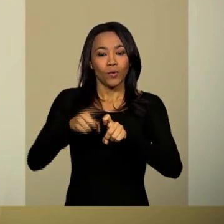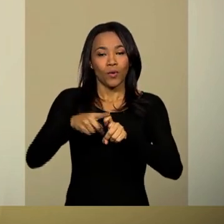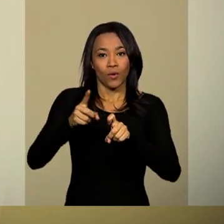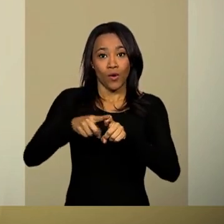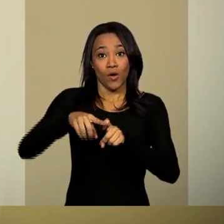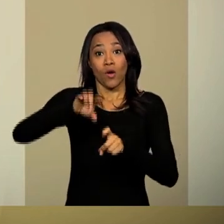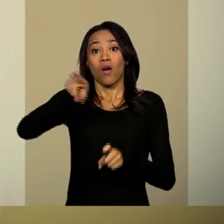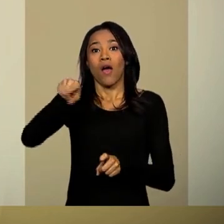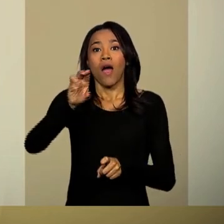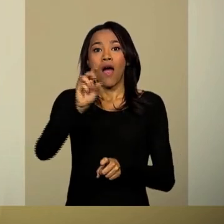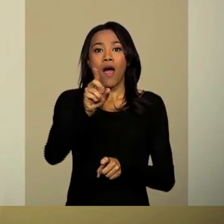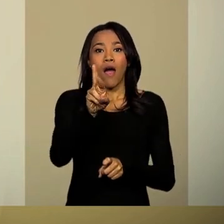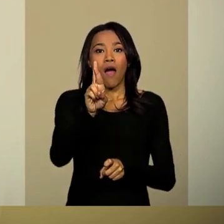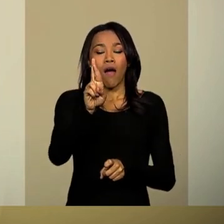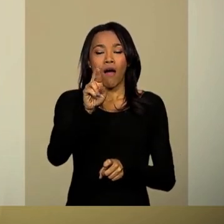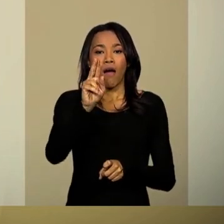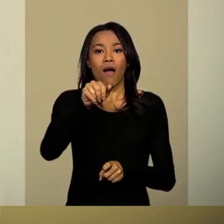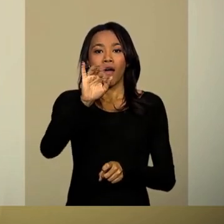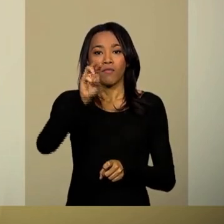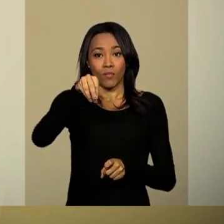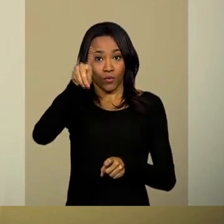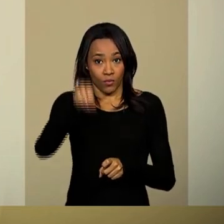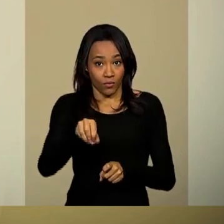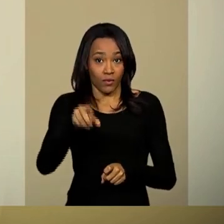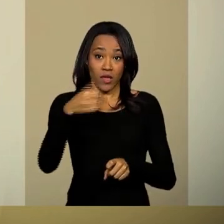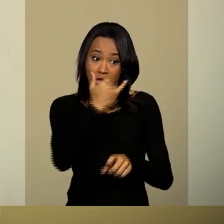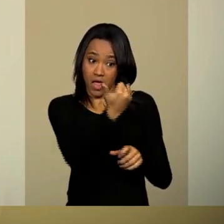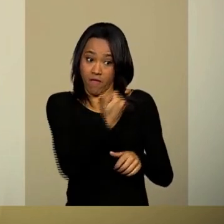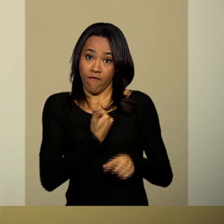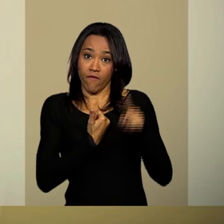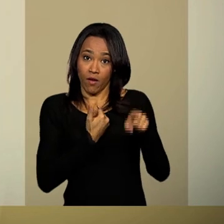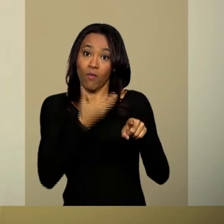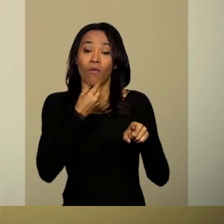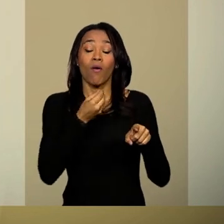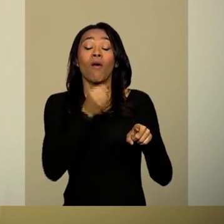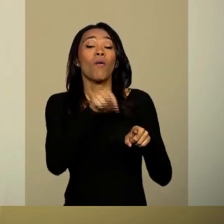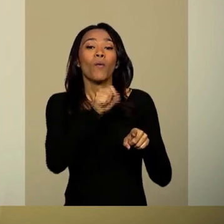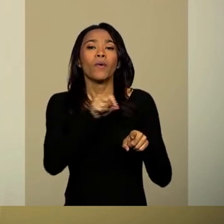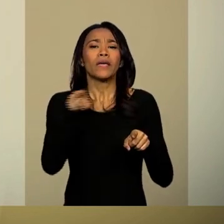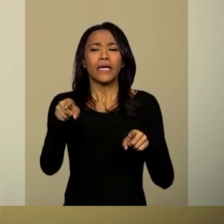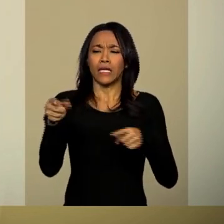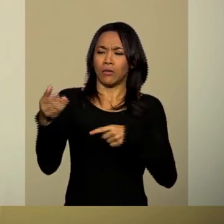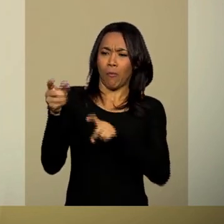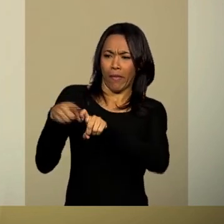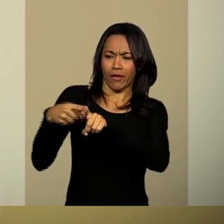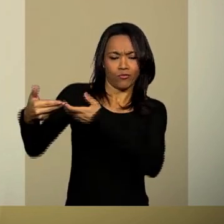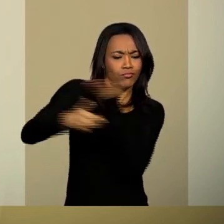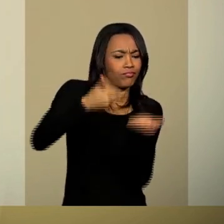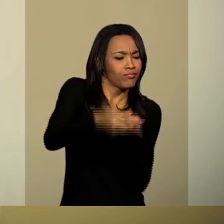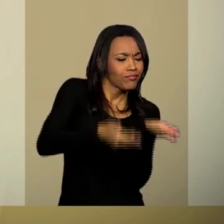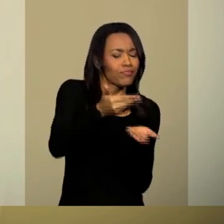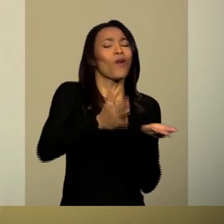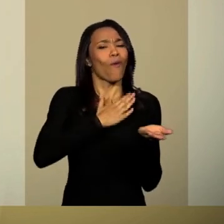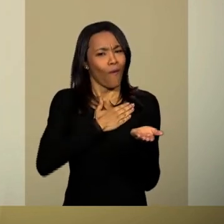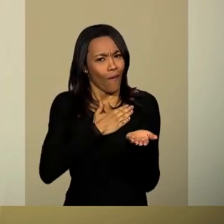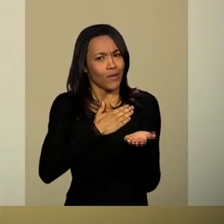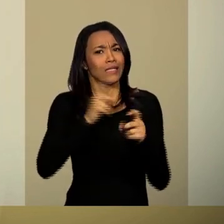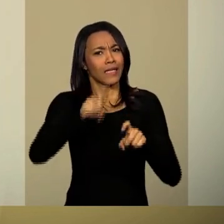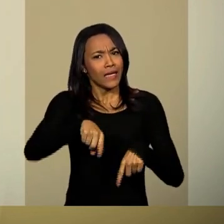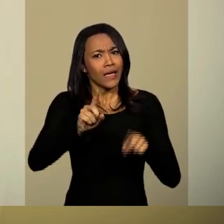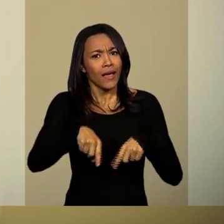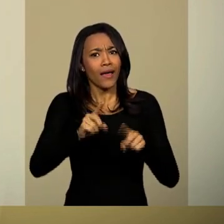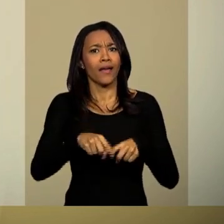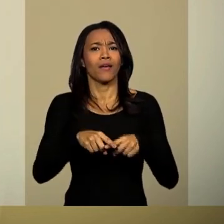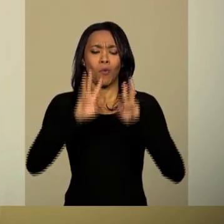cubano do Mais Médicos o senhor João Durão disse que gosta muito de como o Dr Raimundo o atende disse que é o atendimento